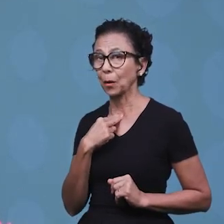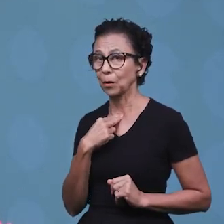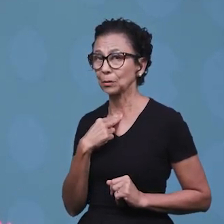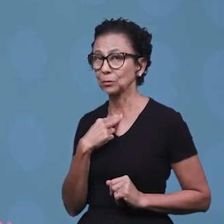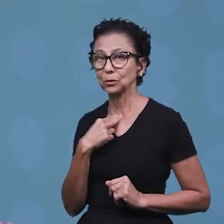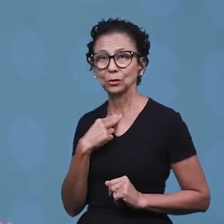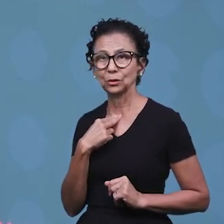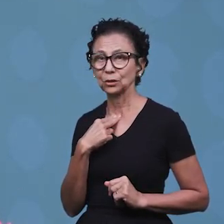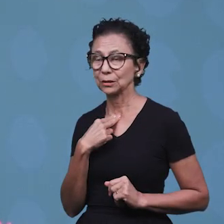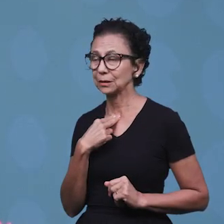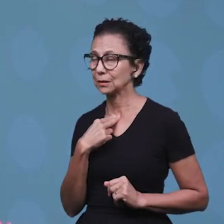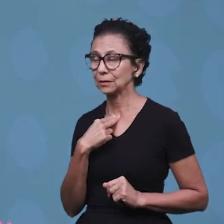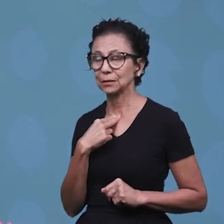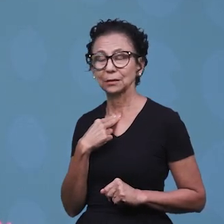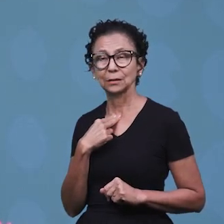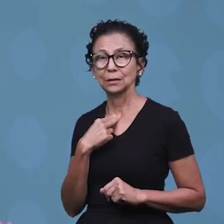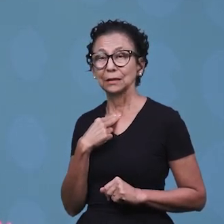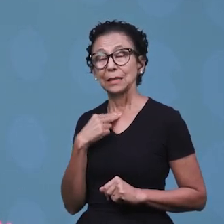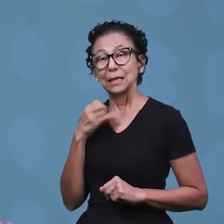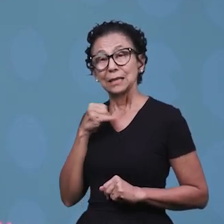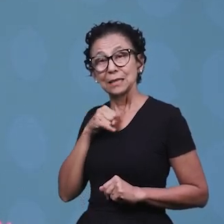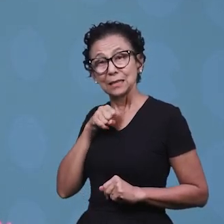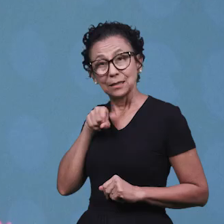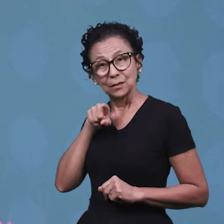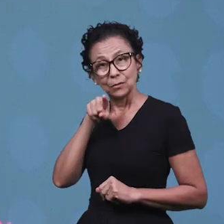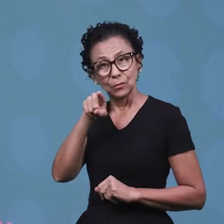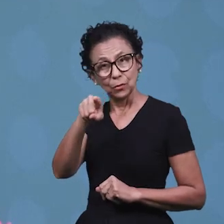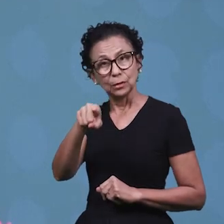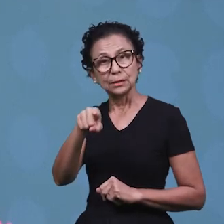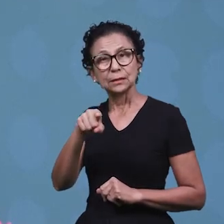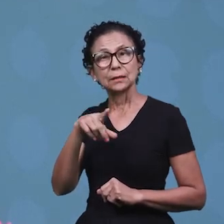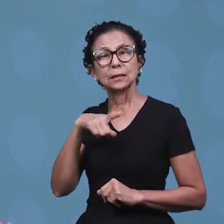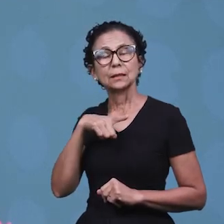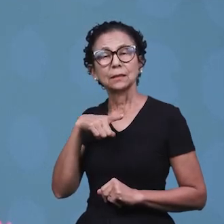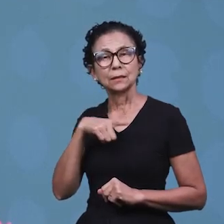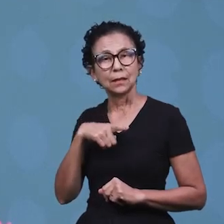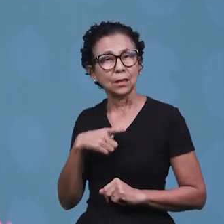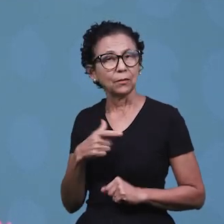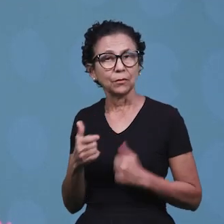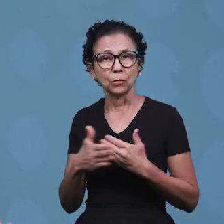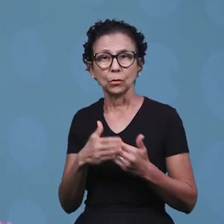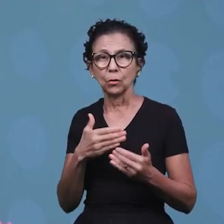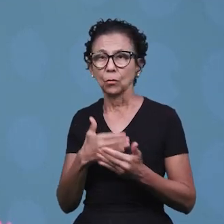se você teve câncer de mama, né? Ou de endométrio, ou de